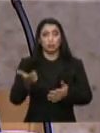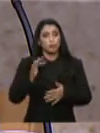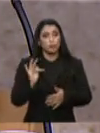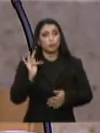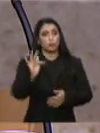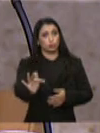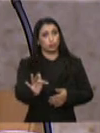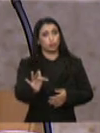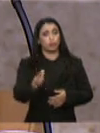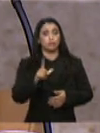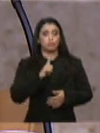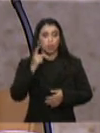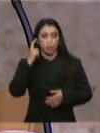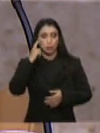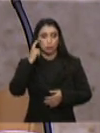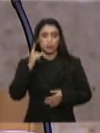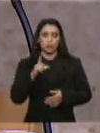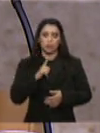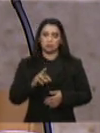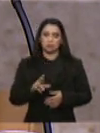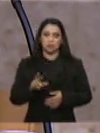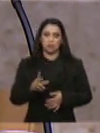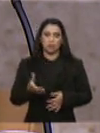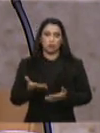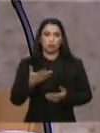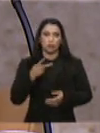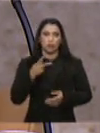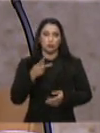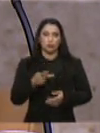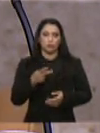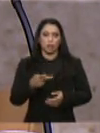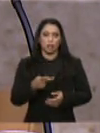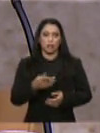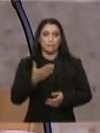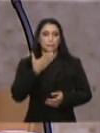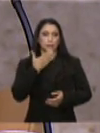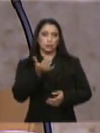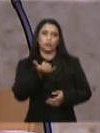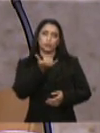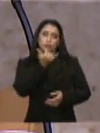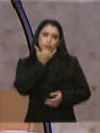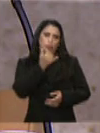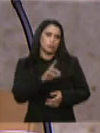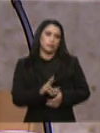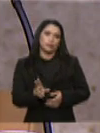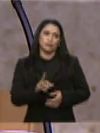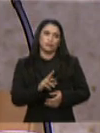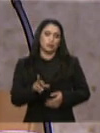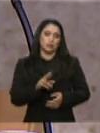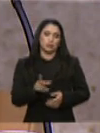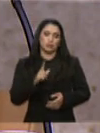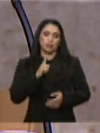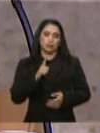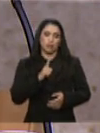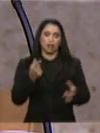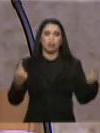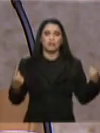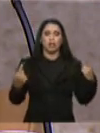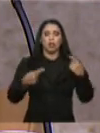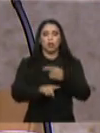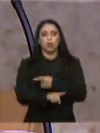futuras. Não há falar renovado pedido de vênia, não há falar em